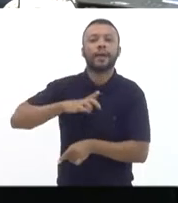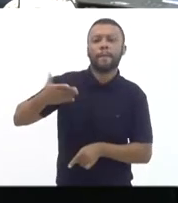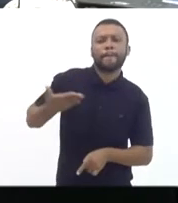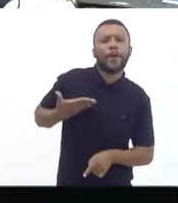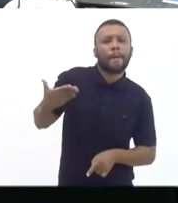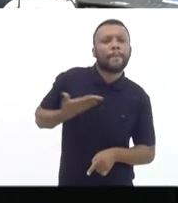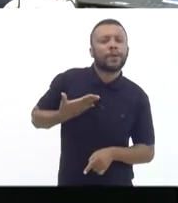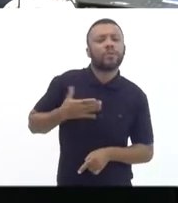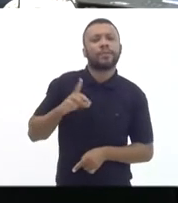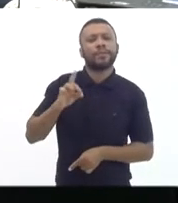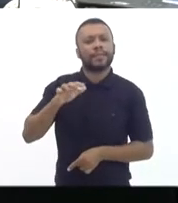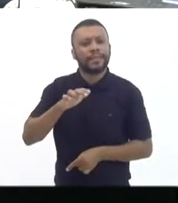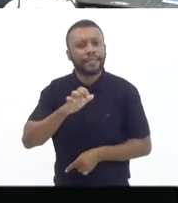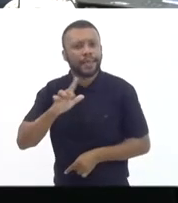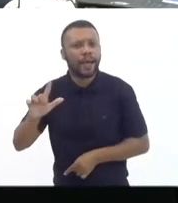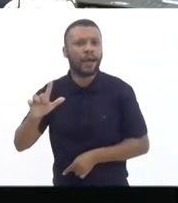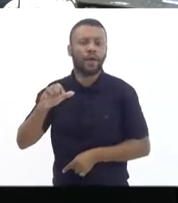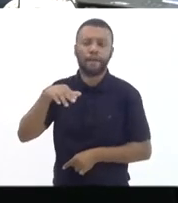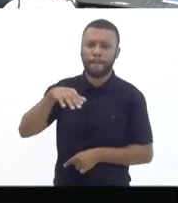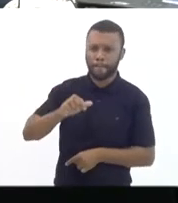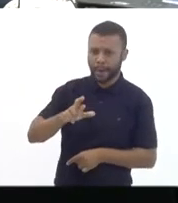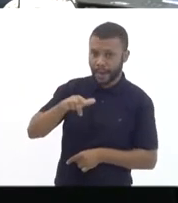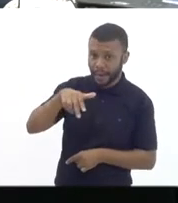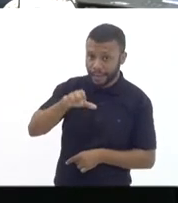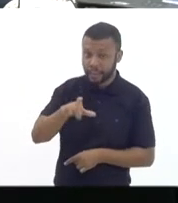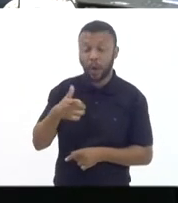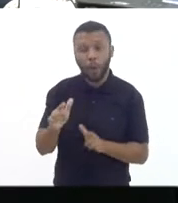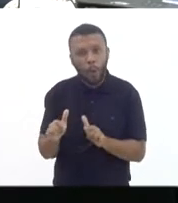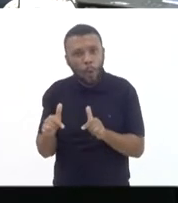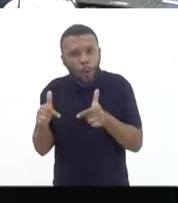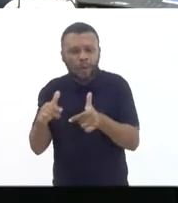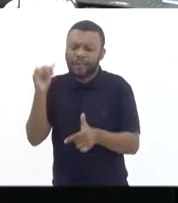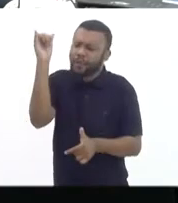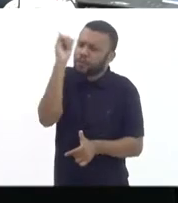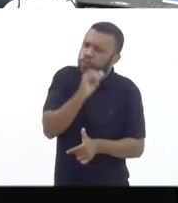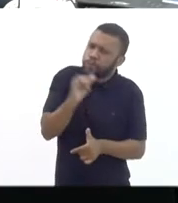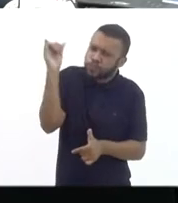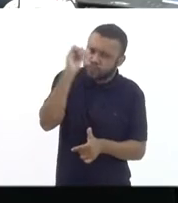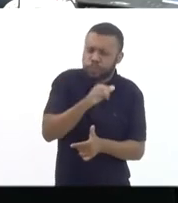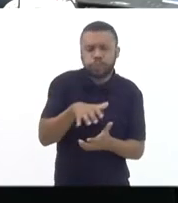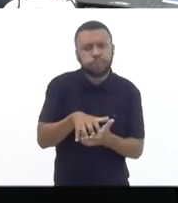Daniel Marques, também um ativista antigo da causa animal,